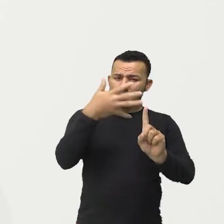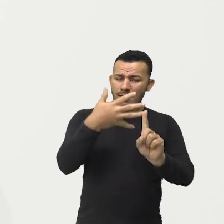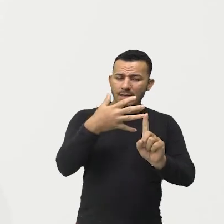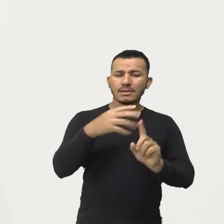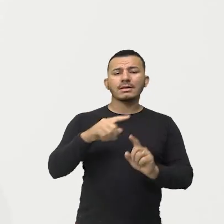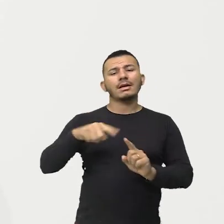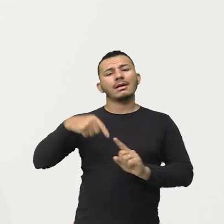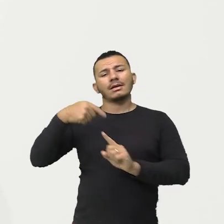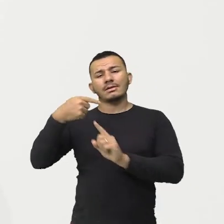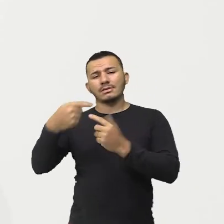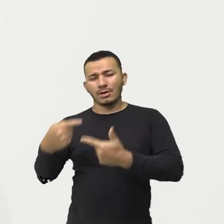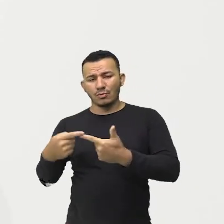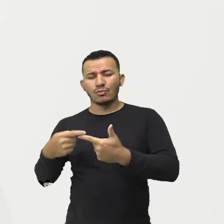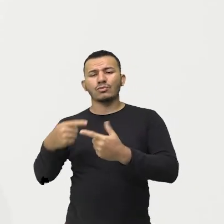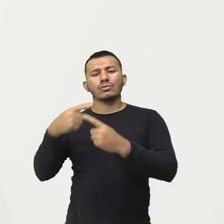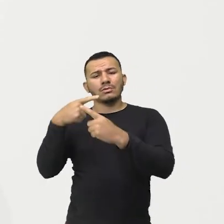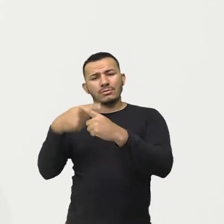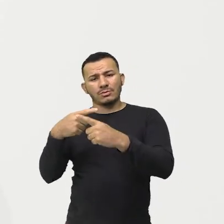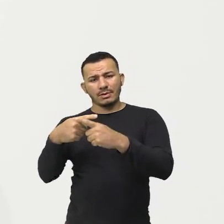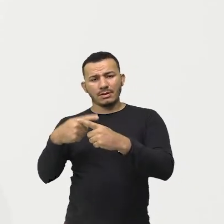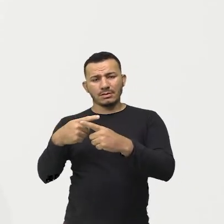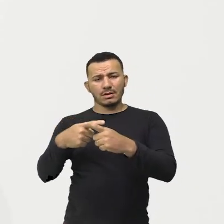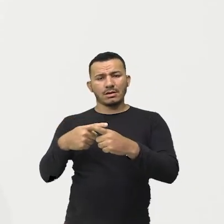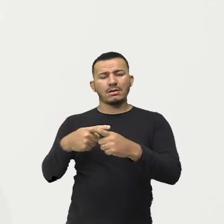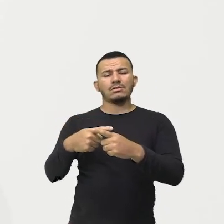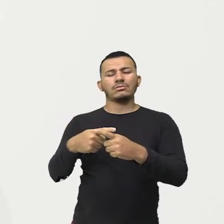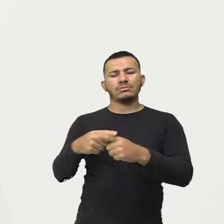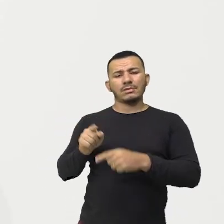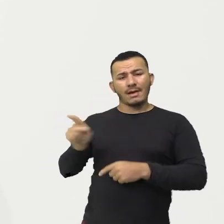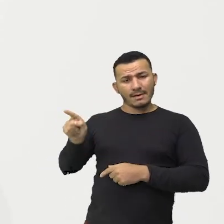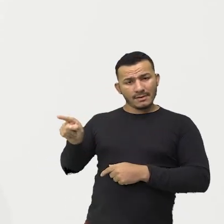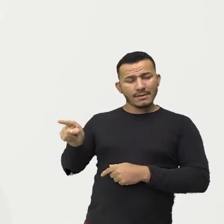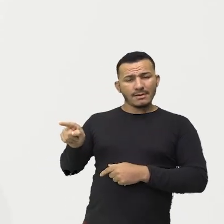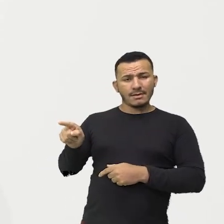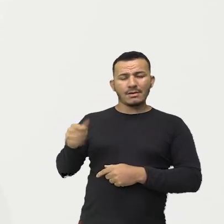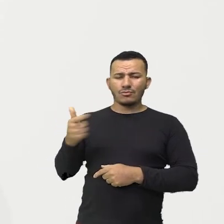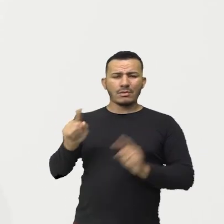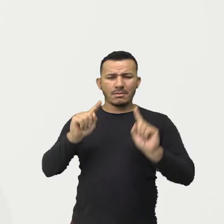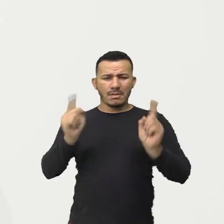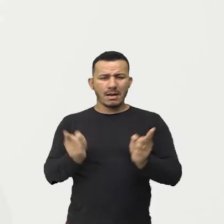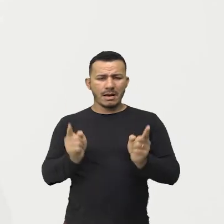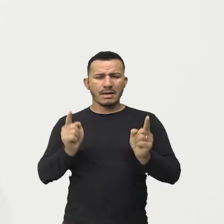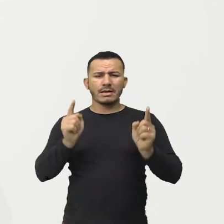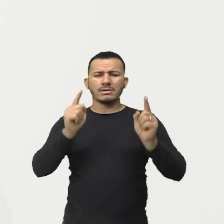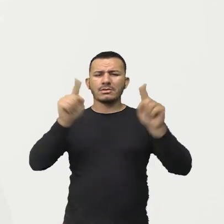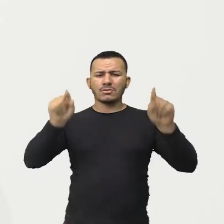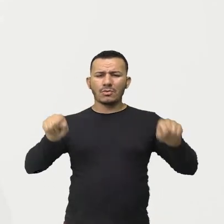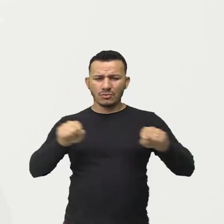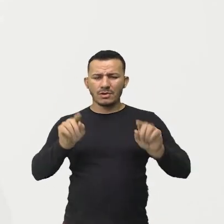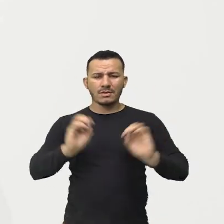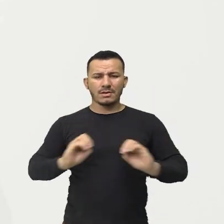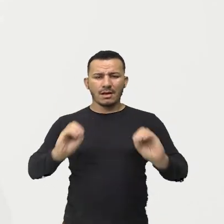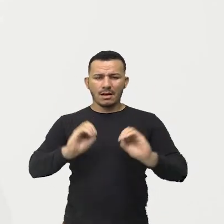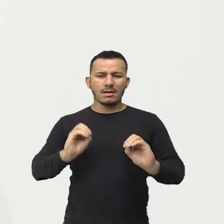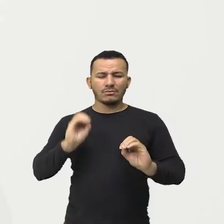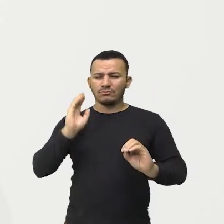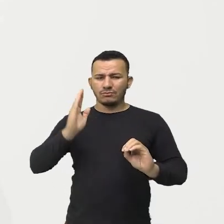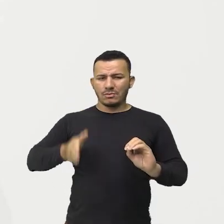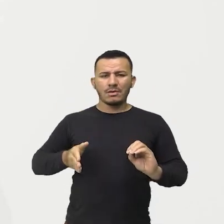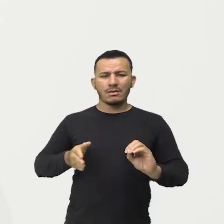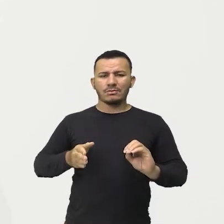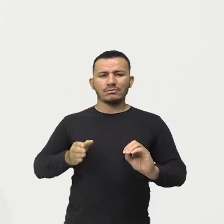depois multiplicação, isso no nosso caso aqui, né? Que nós não temos nem parênteses, nem colchete, nem nada disso por enquanto,